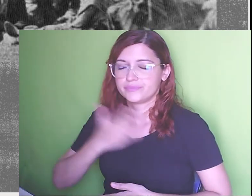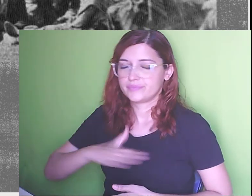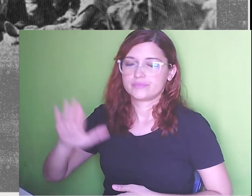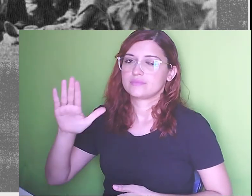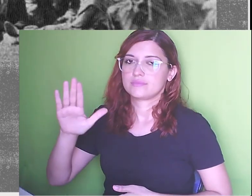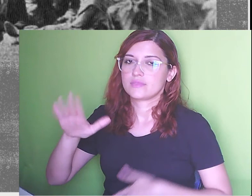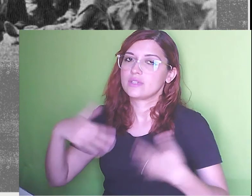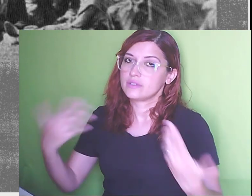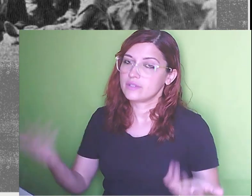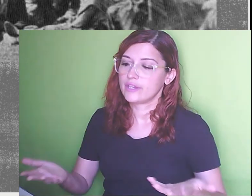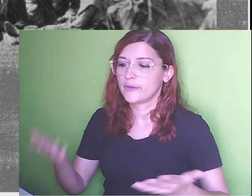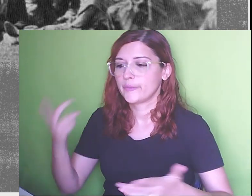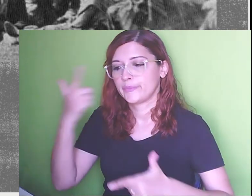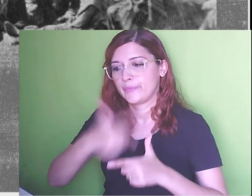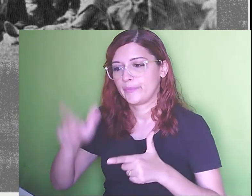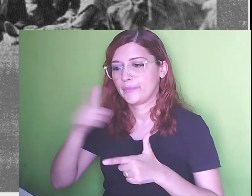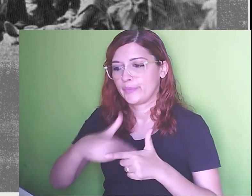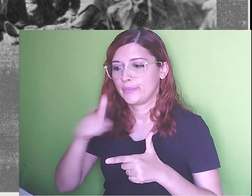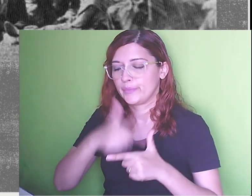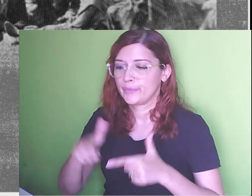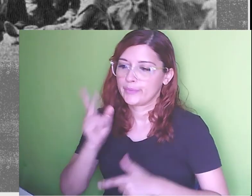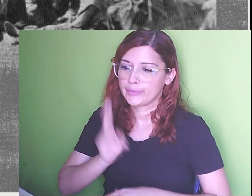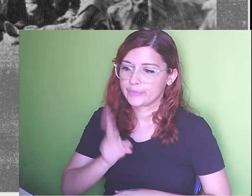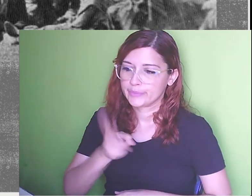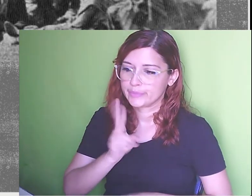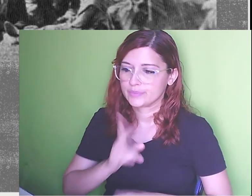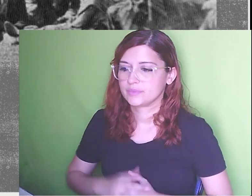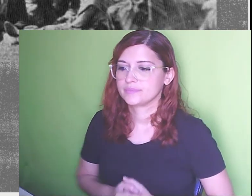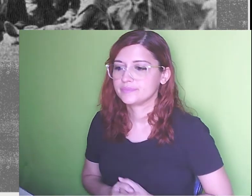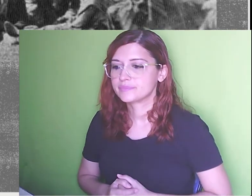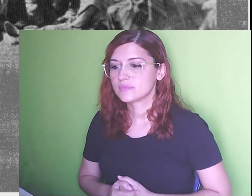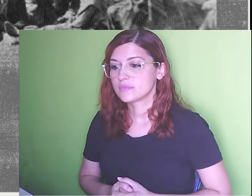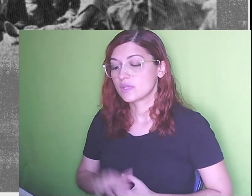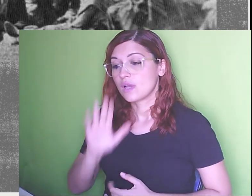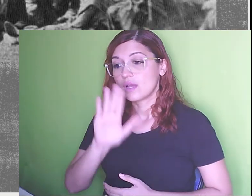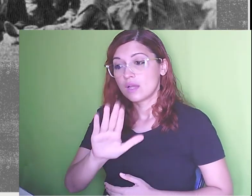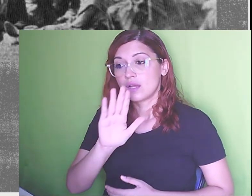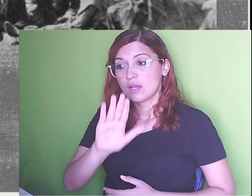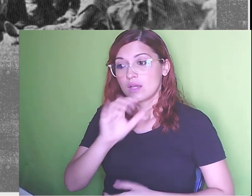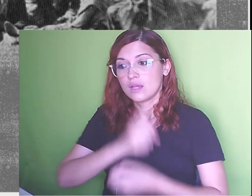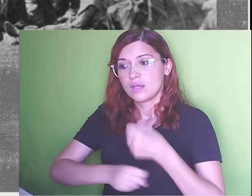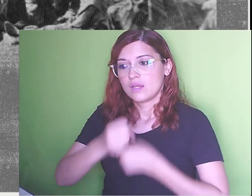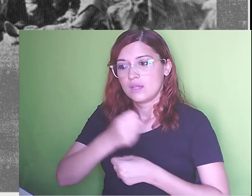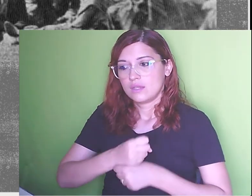proprietários, os produtores de café, gerando mais problemas.